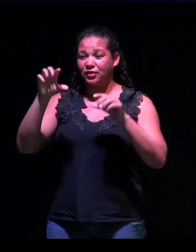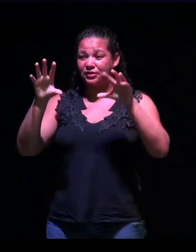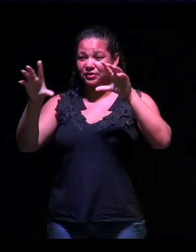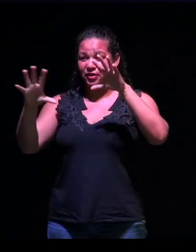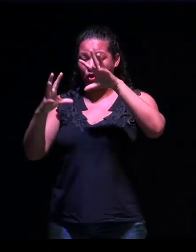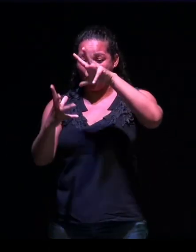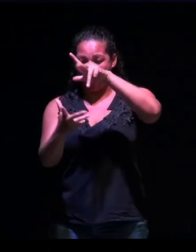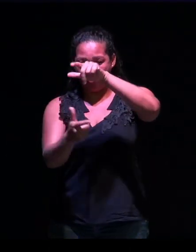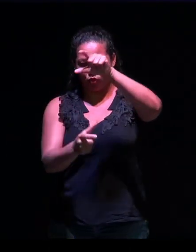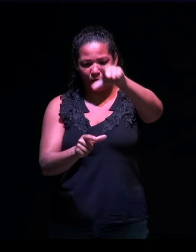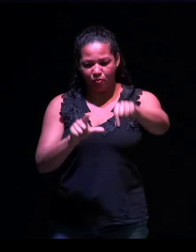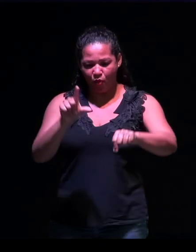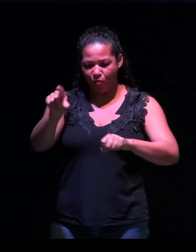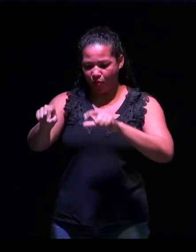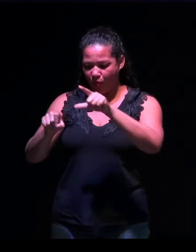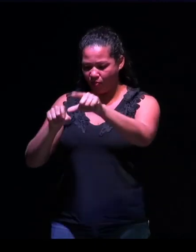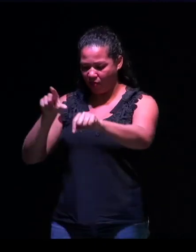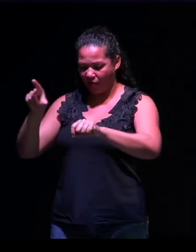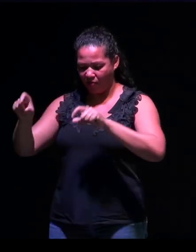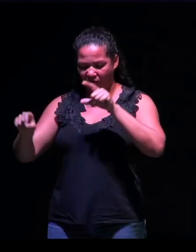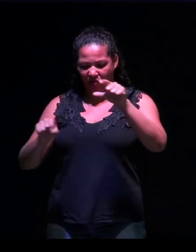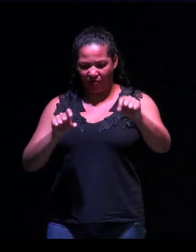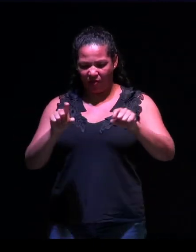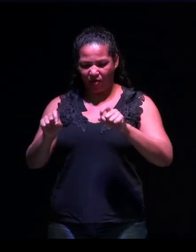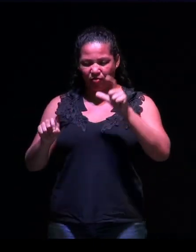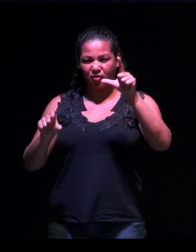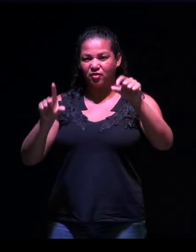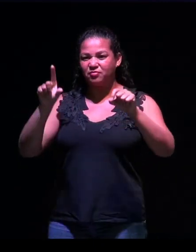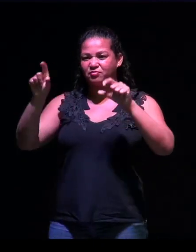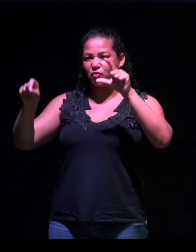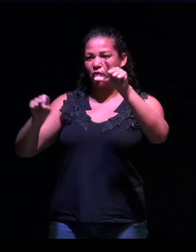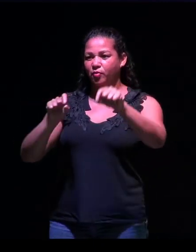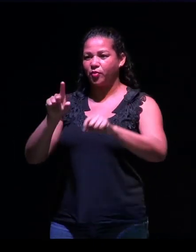4 ventos, de uma a outra extremidade dos céus.